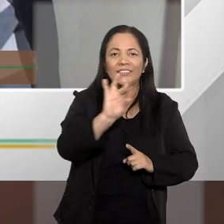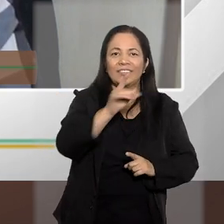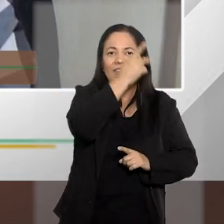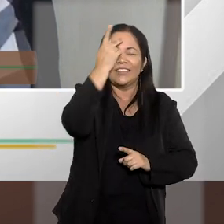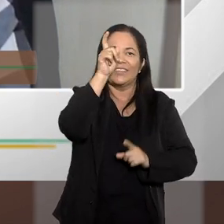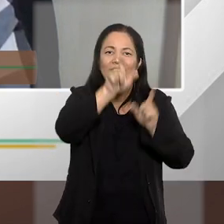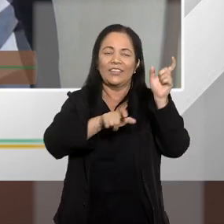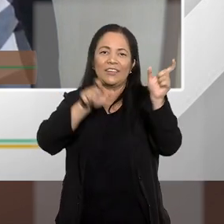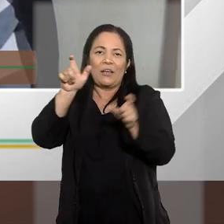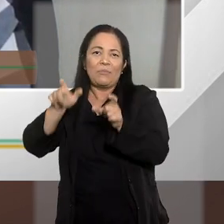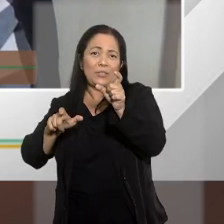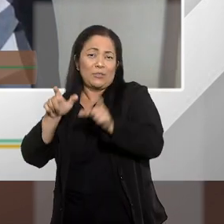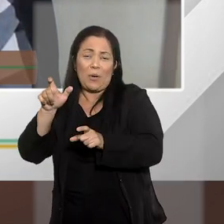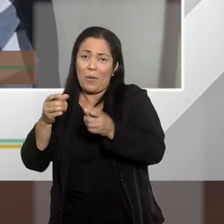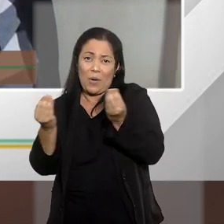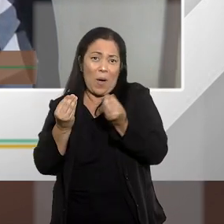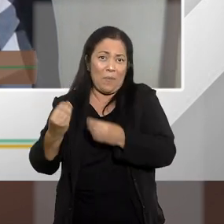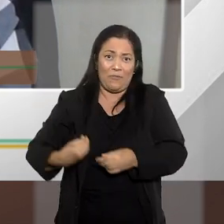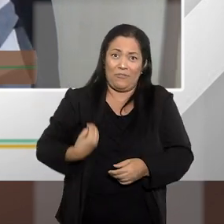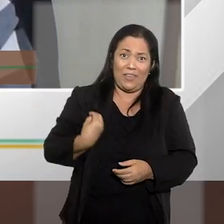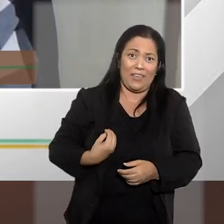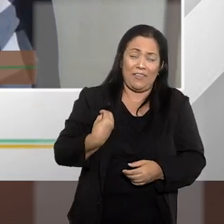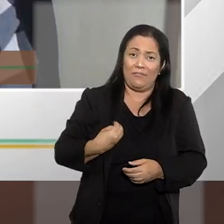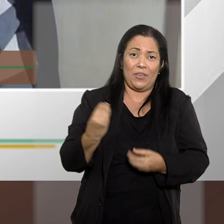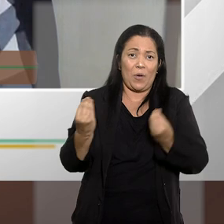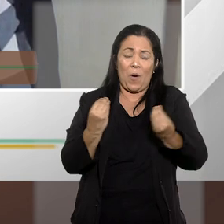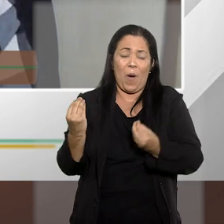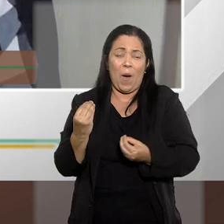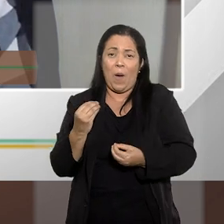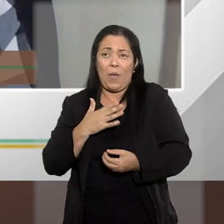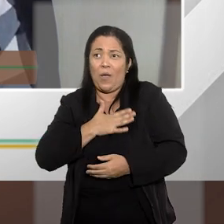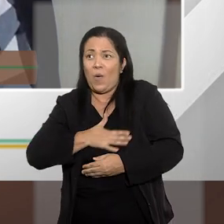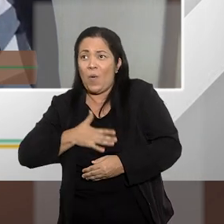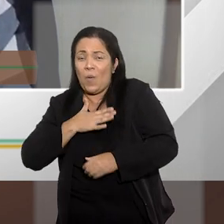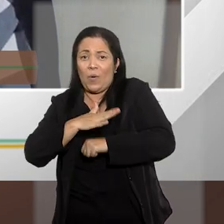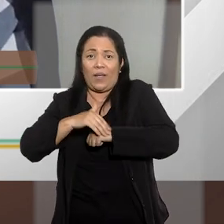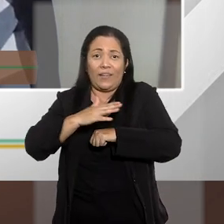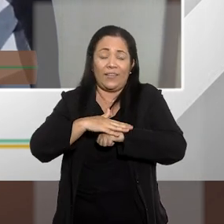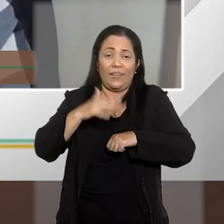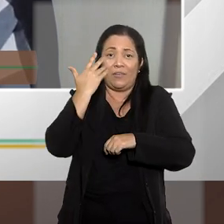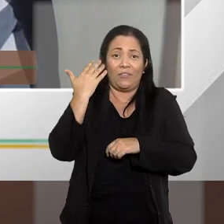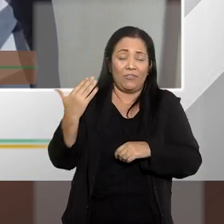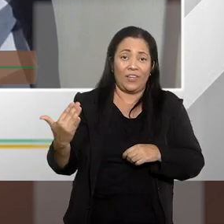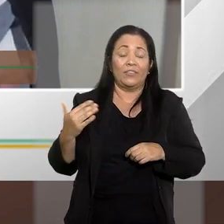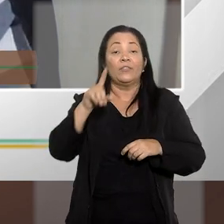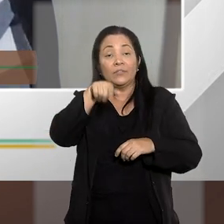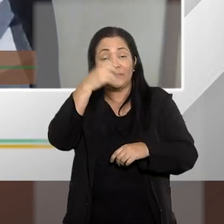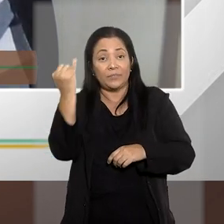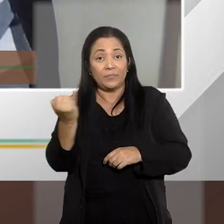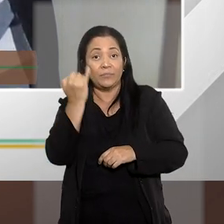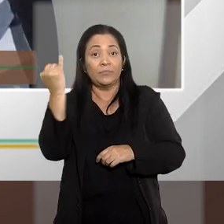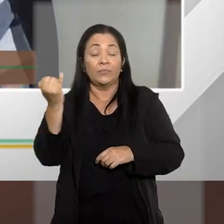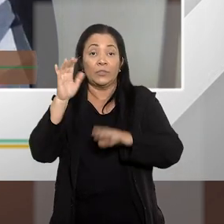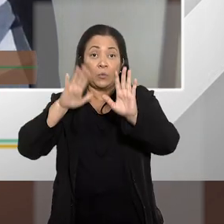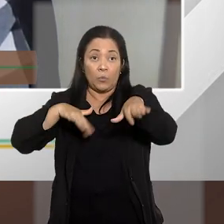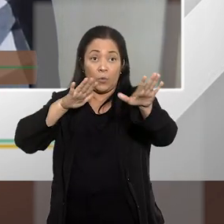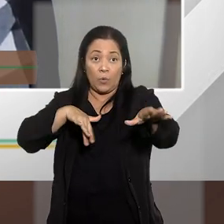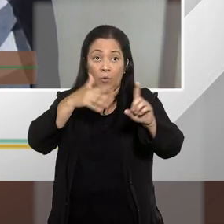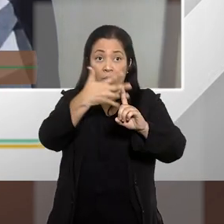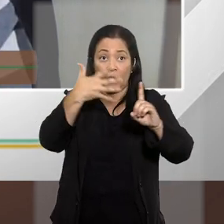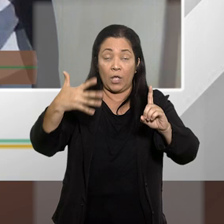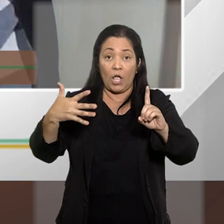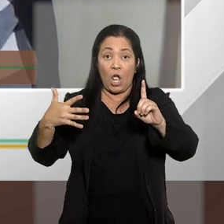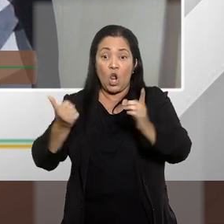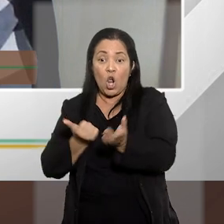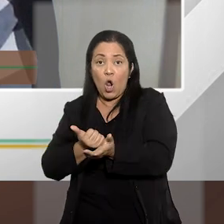afeto como indivíduo, no seu reconhecimento. Então, a gente sempre busca... acho que é importante colocar, porque o movimento começou como